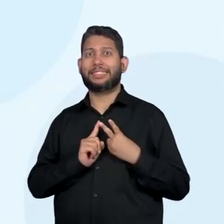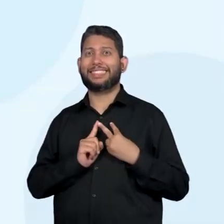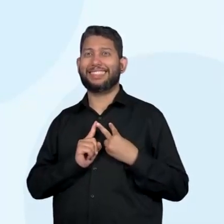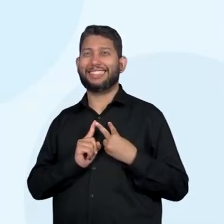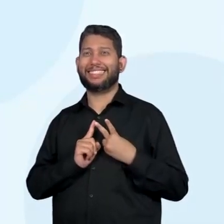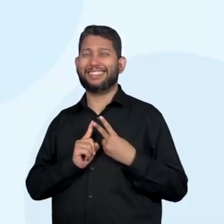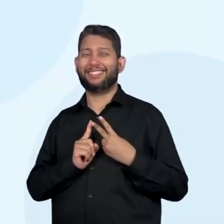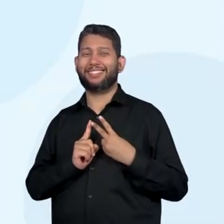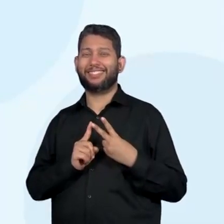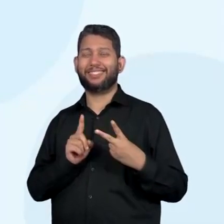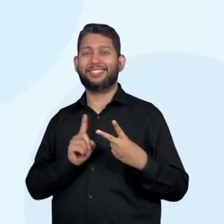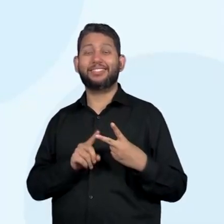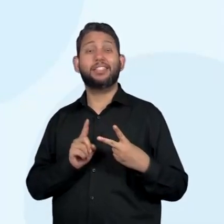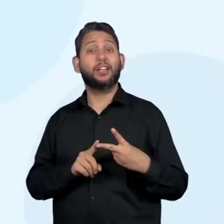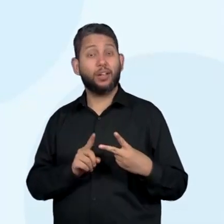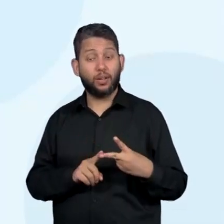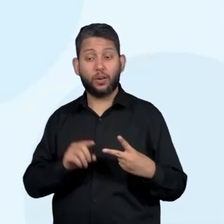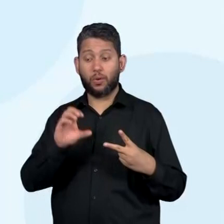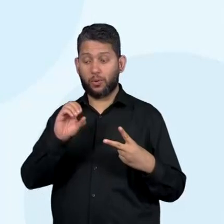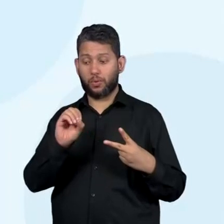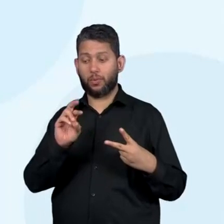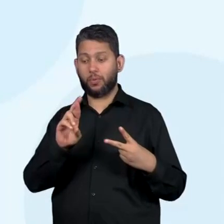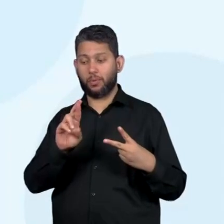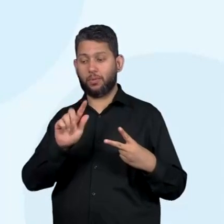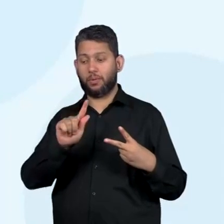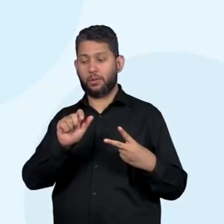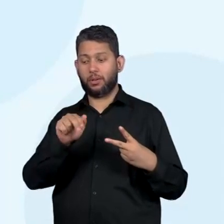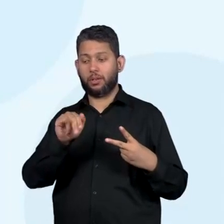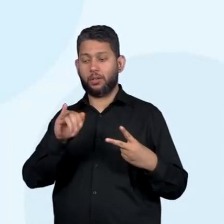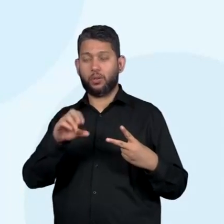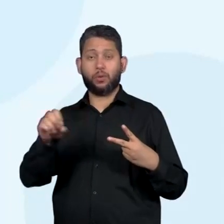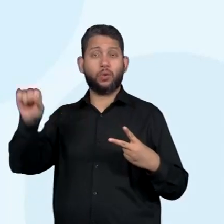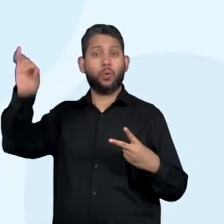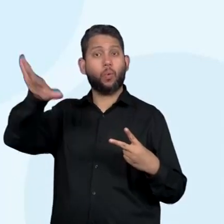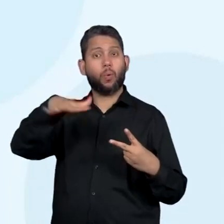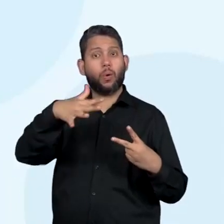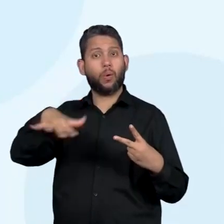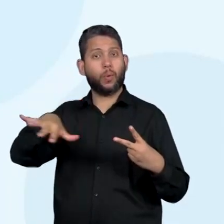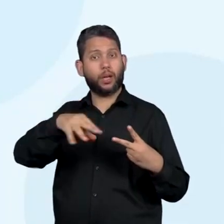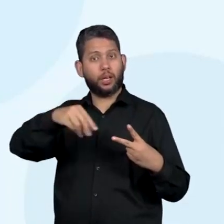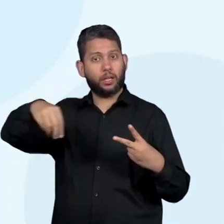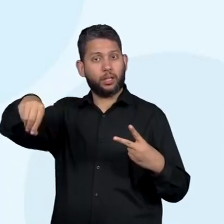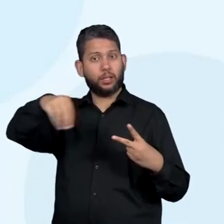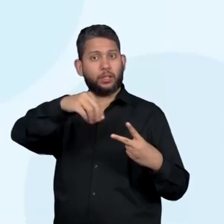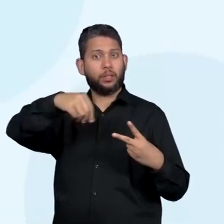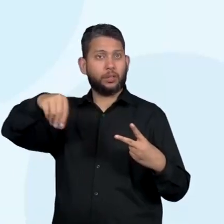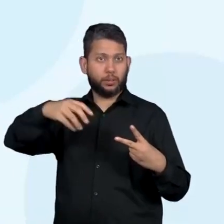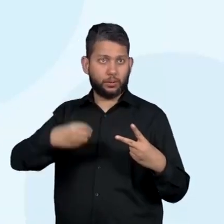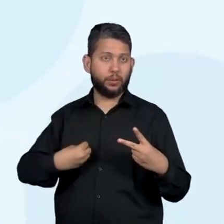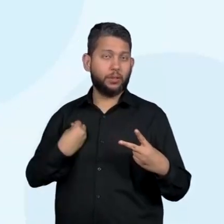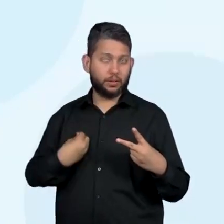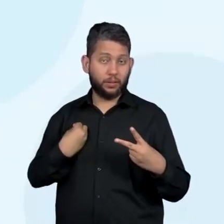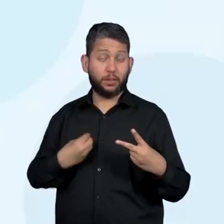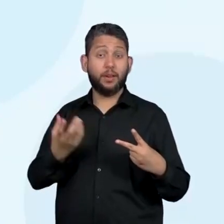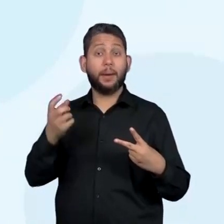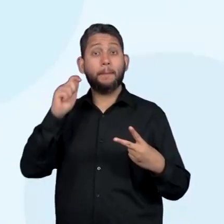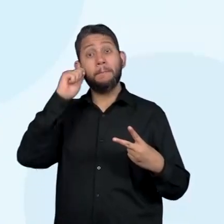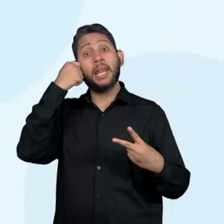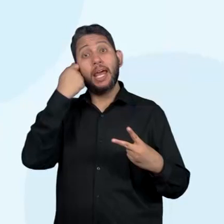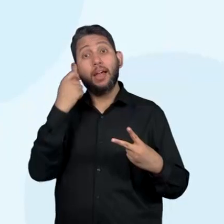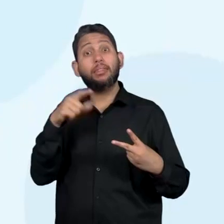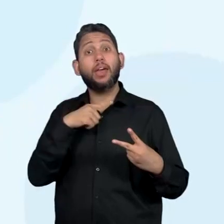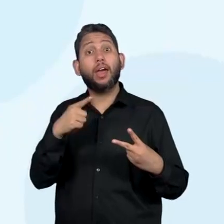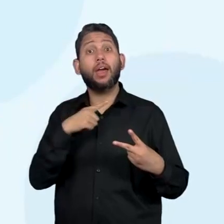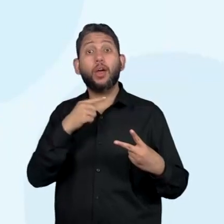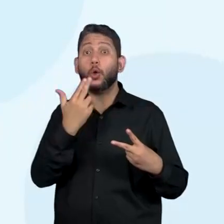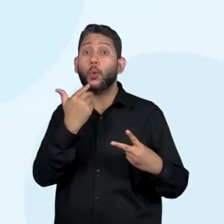nós tínhamos o solo orgânico, que é esse daqui, essa parte de cima, o solo com humus, não é? Que é aquele mais rico em